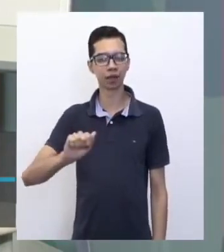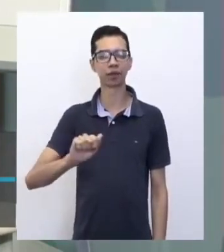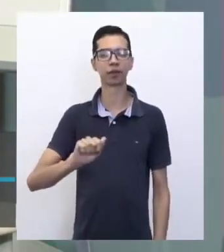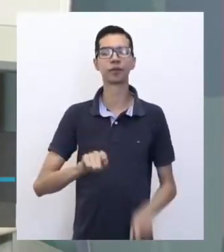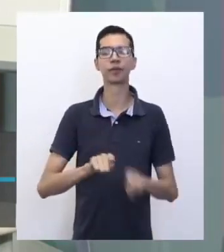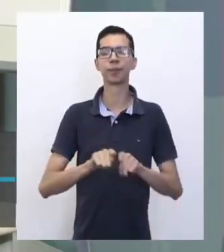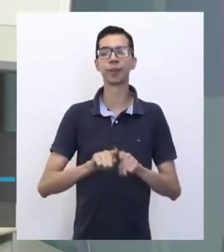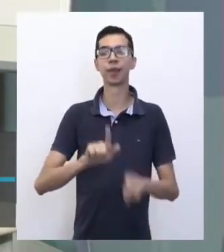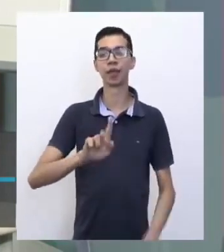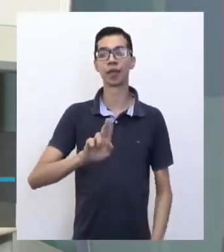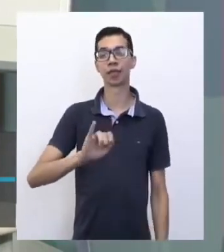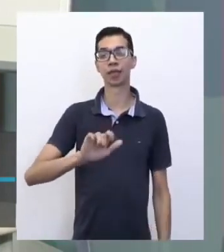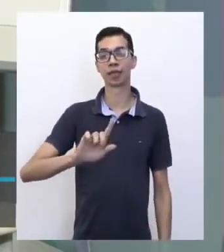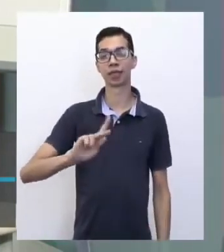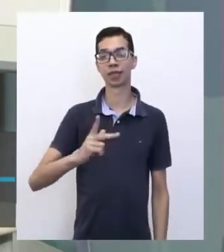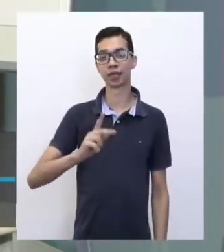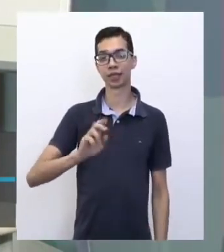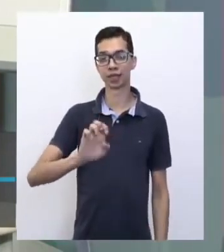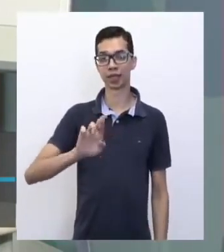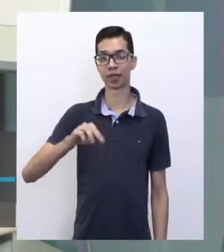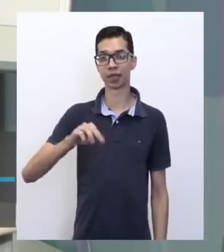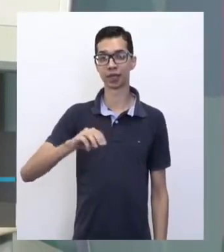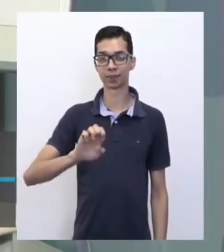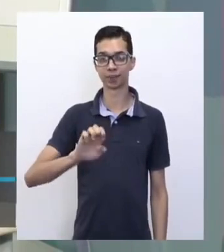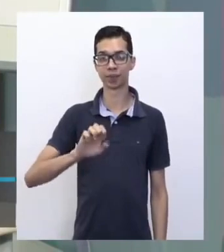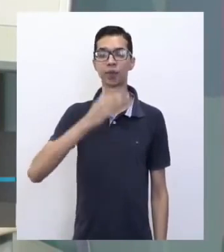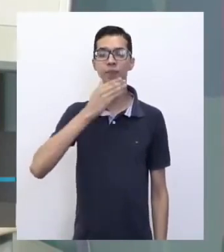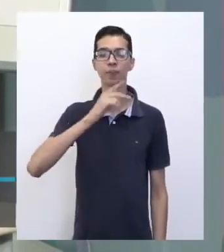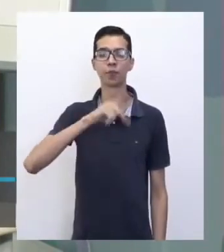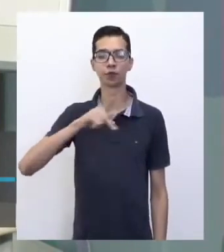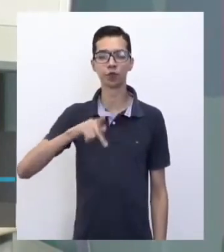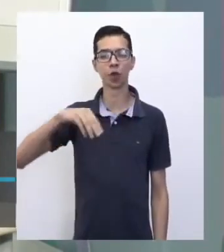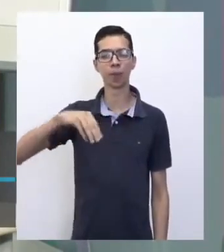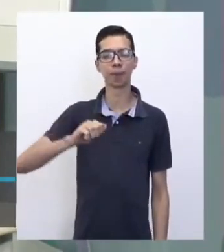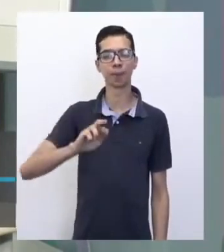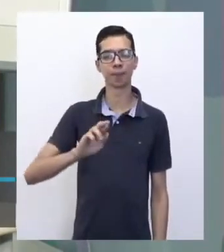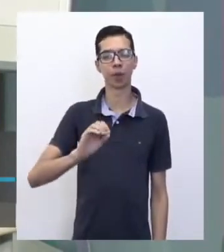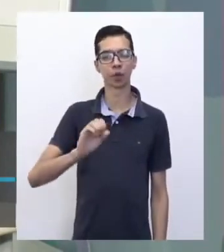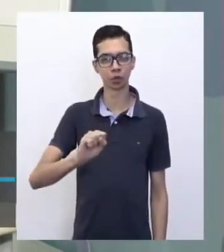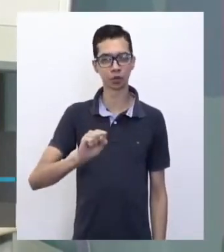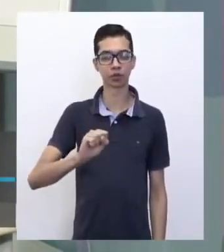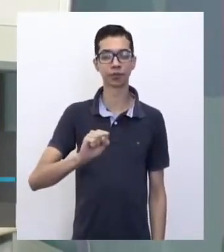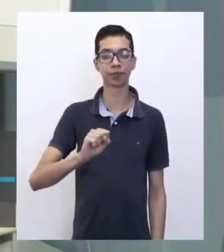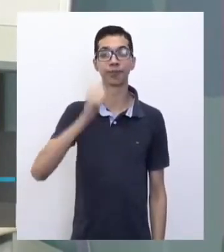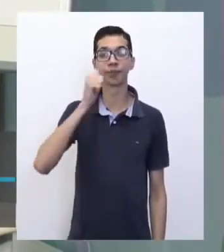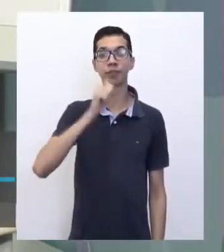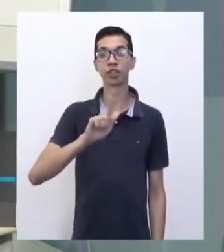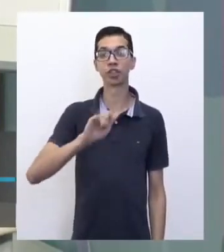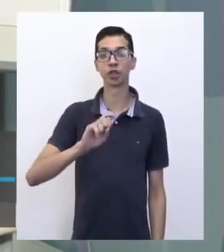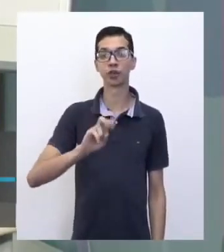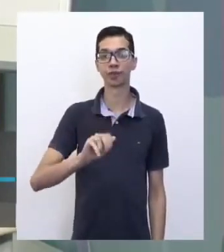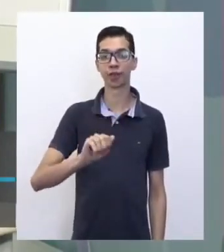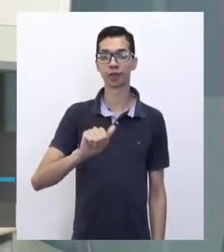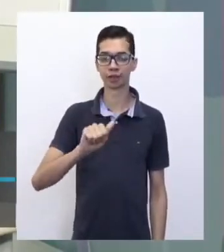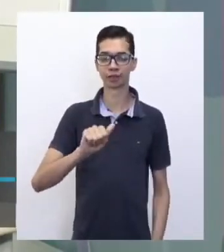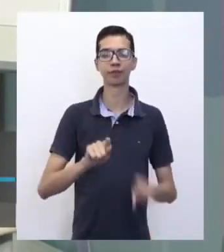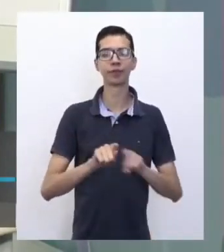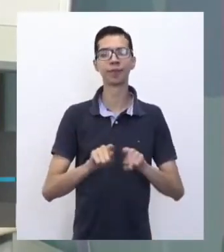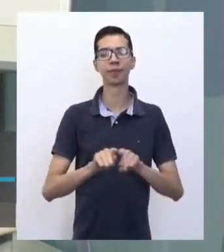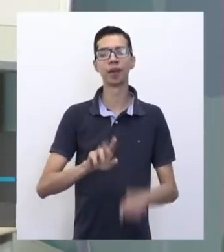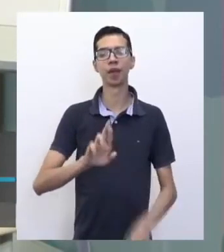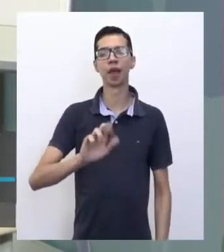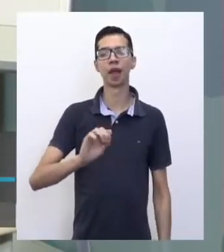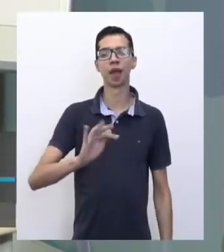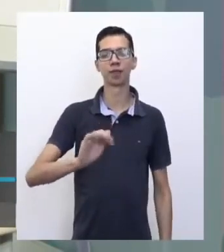Roberto, Giovana, Rafaela, todas citaram a entrada 3. E